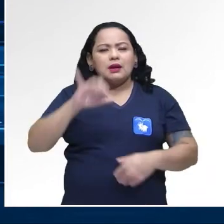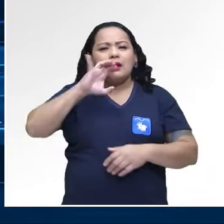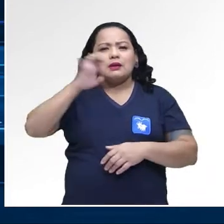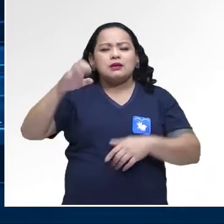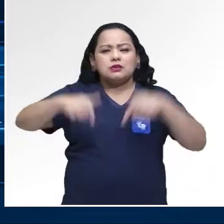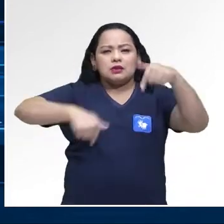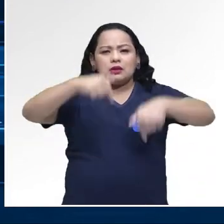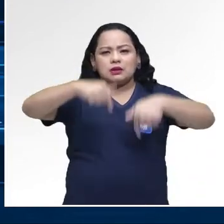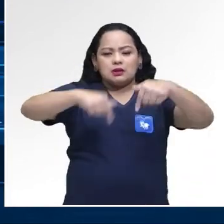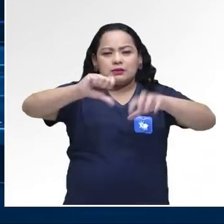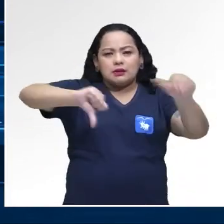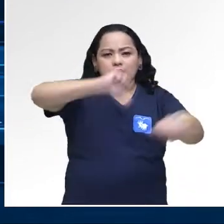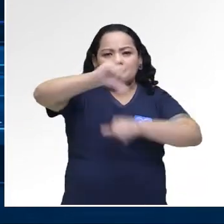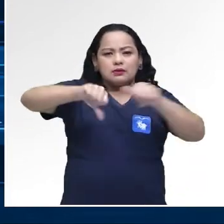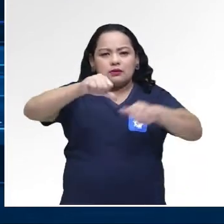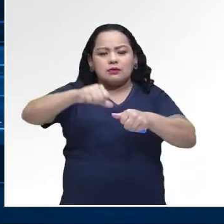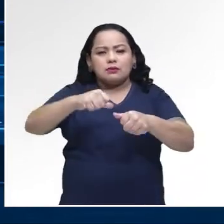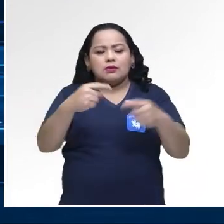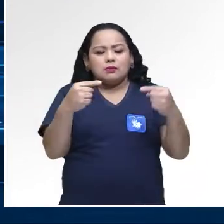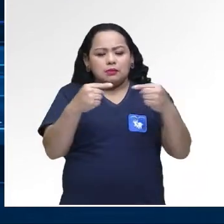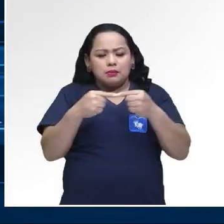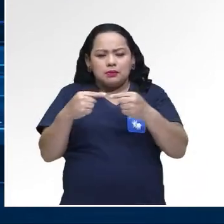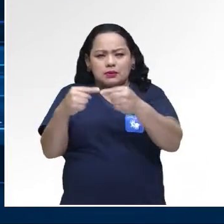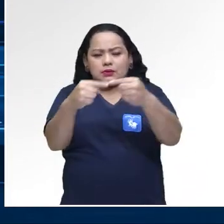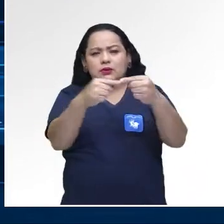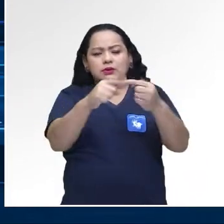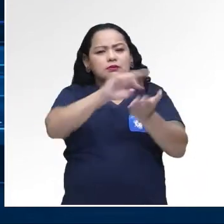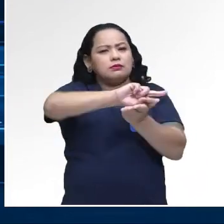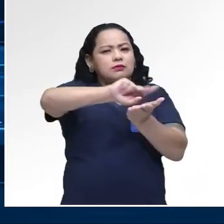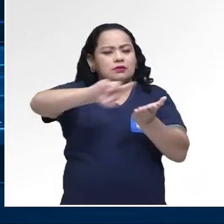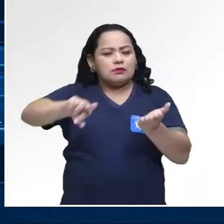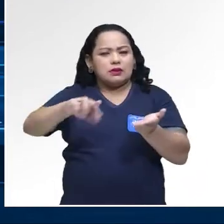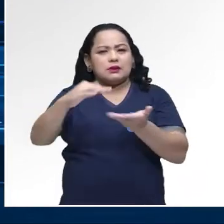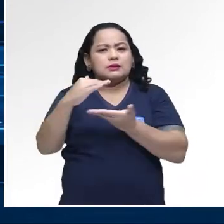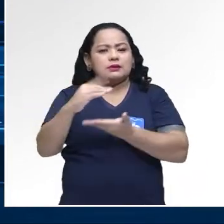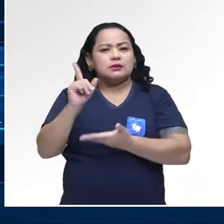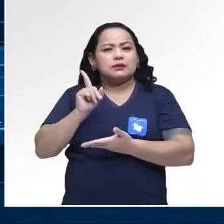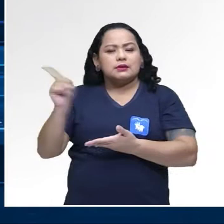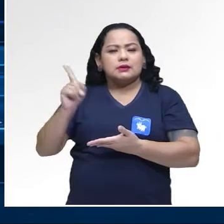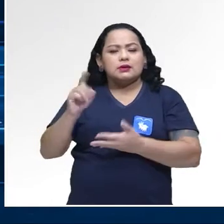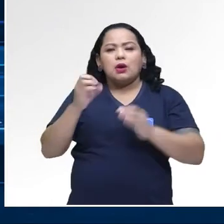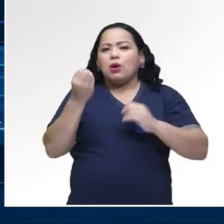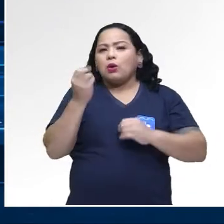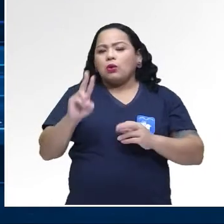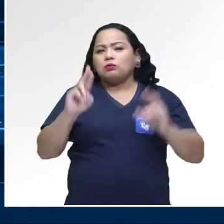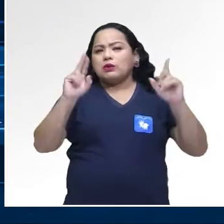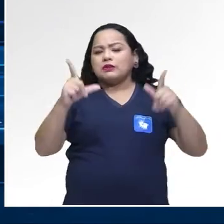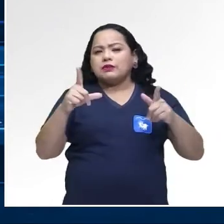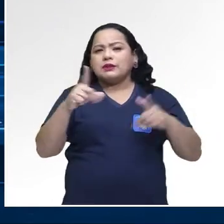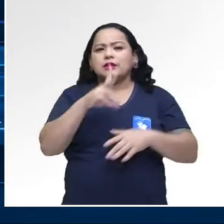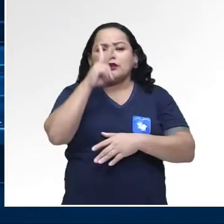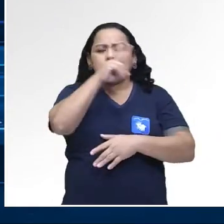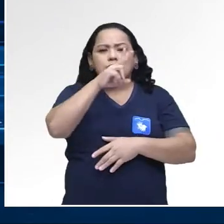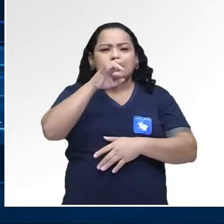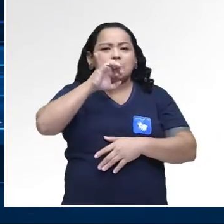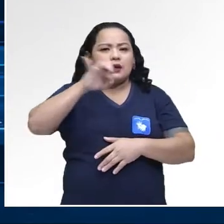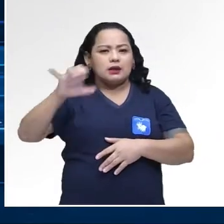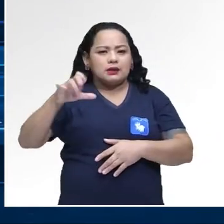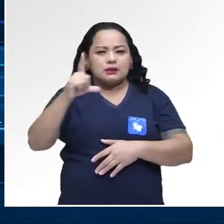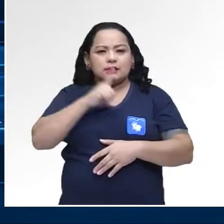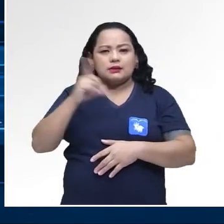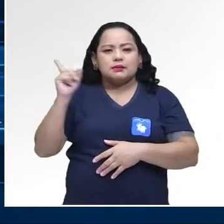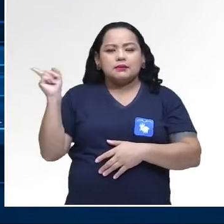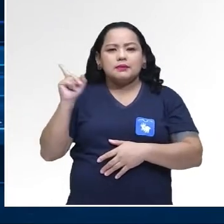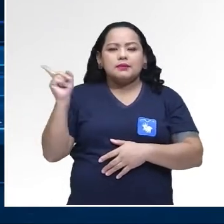Uma associação de várias pilhas ou qualquer outra fonte onde haja uma diferença de potencial elétrico, tá?